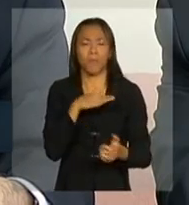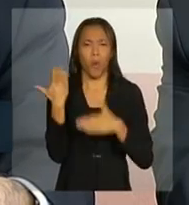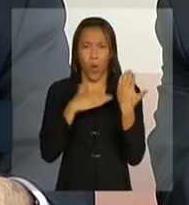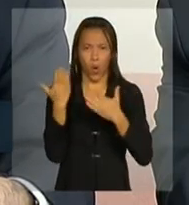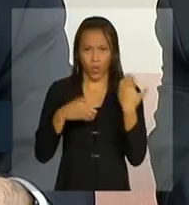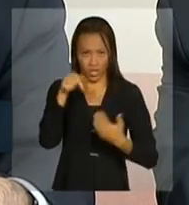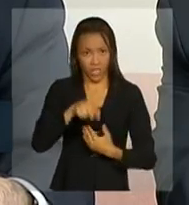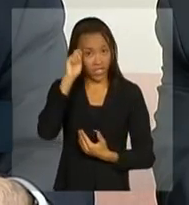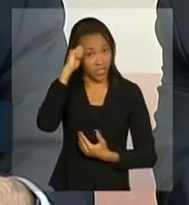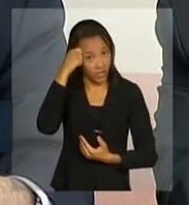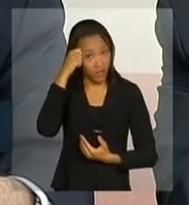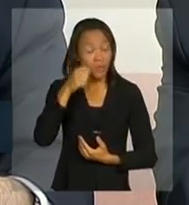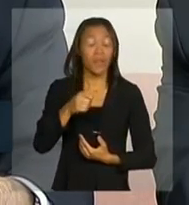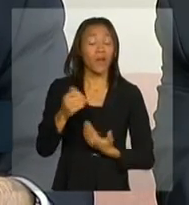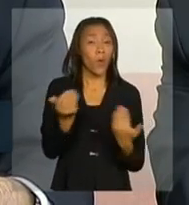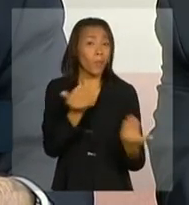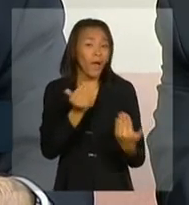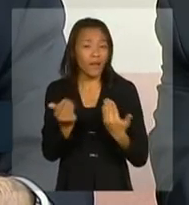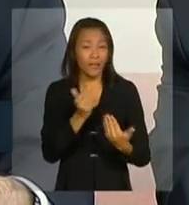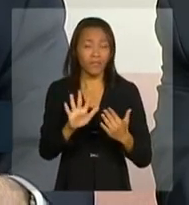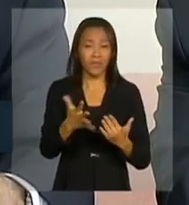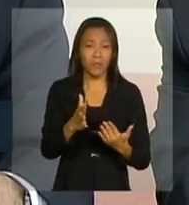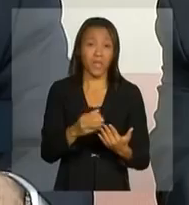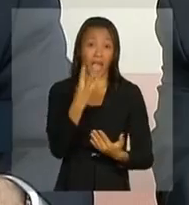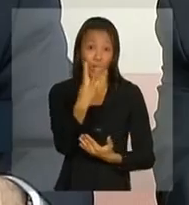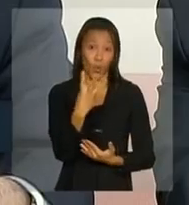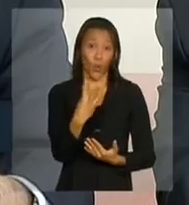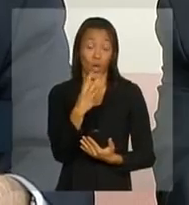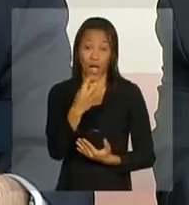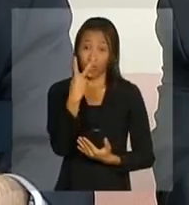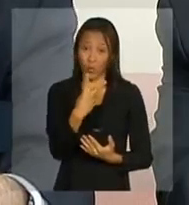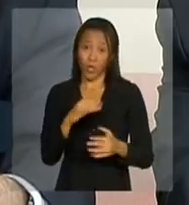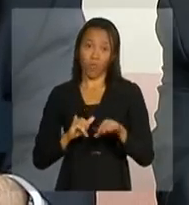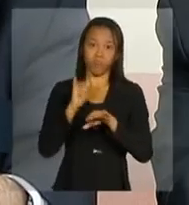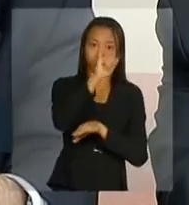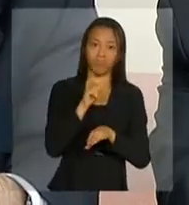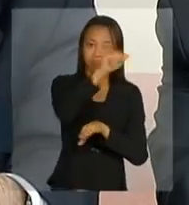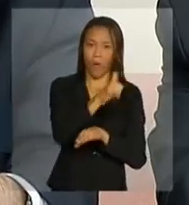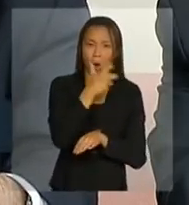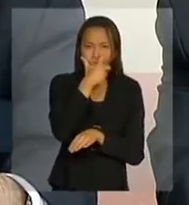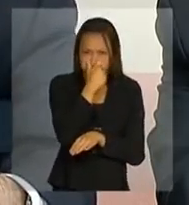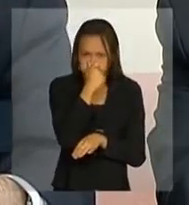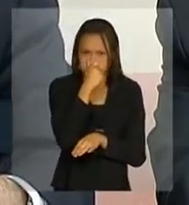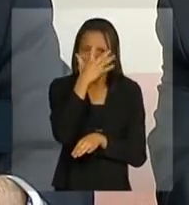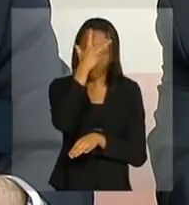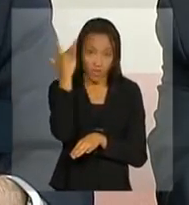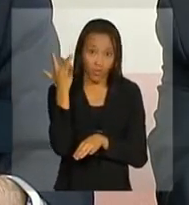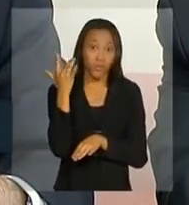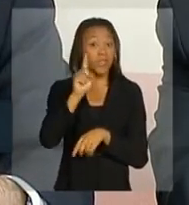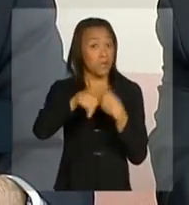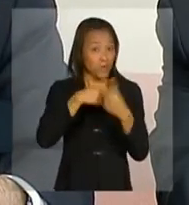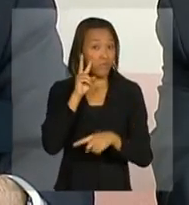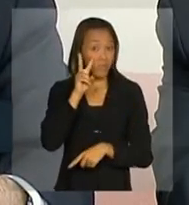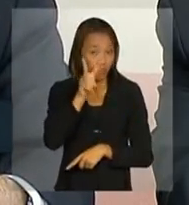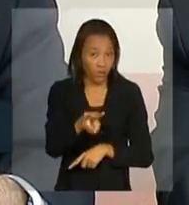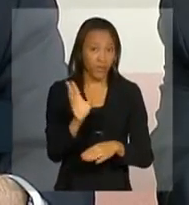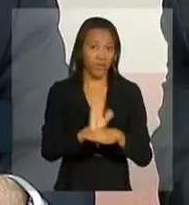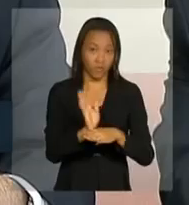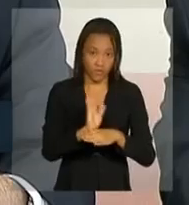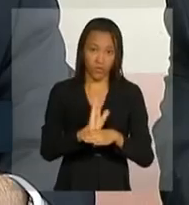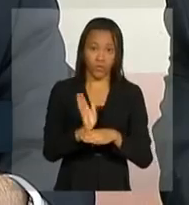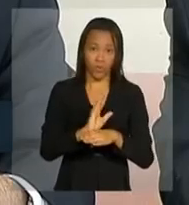Brasil corresponderia a dois aviões lotados de pessoas. Depois vocês vão poder ver o filmete preparado